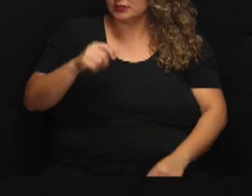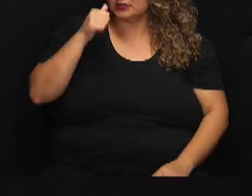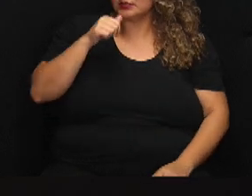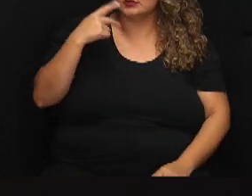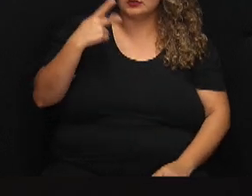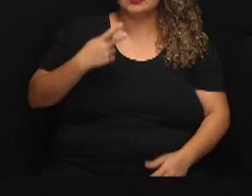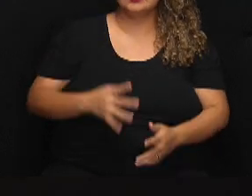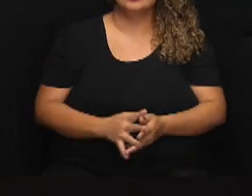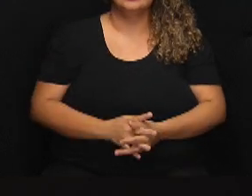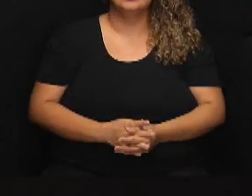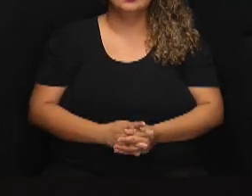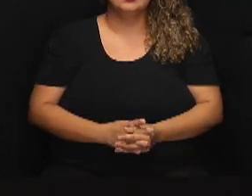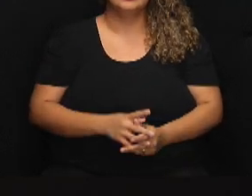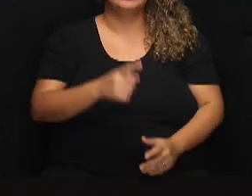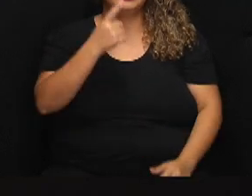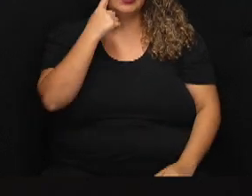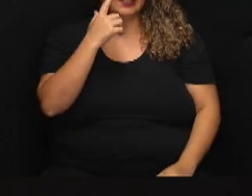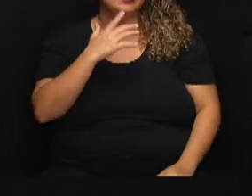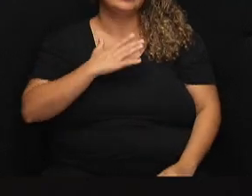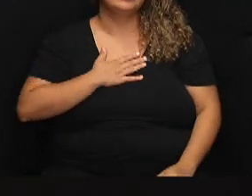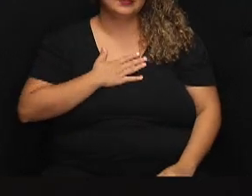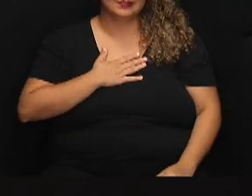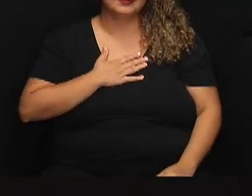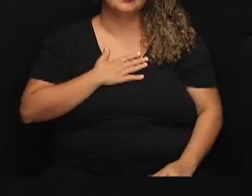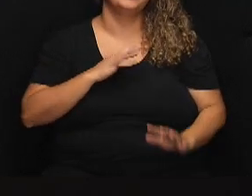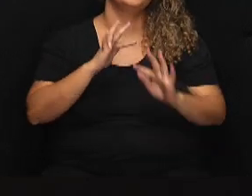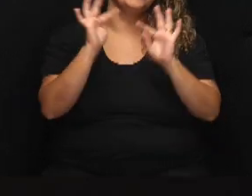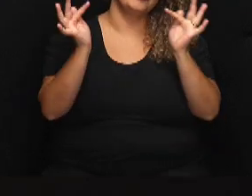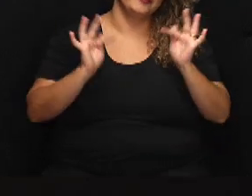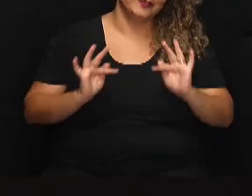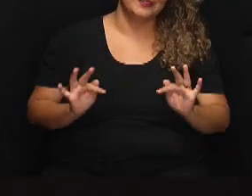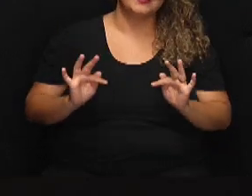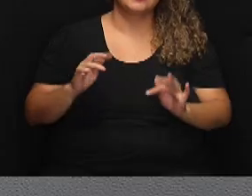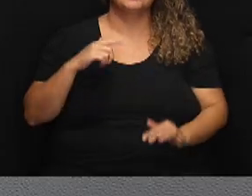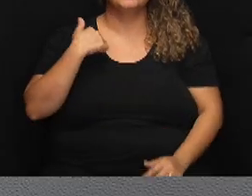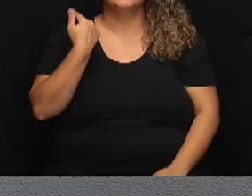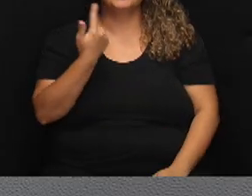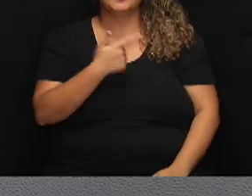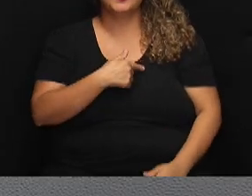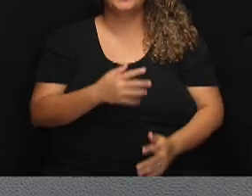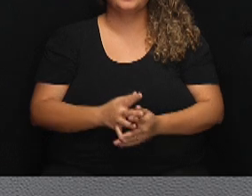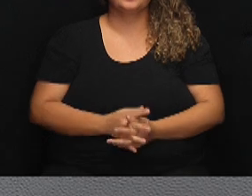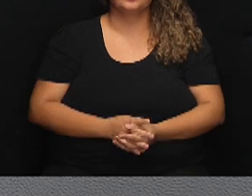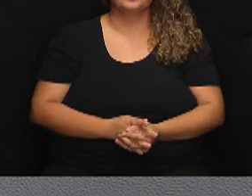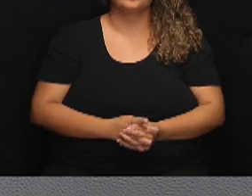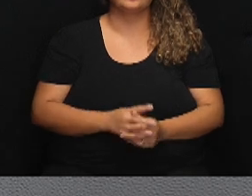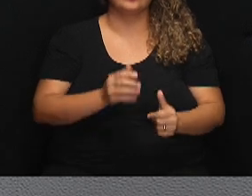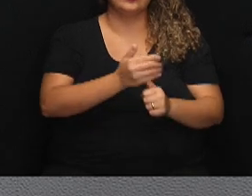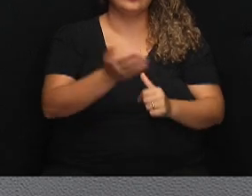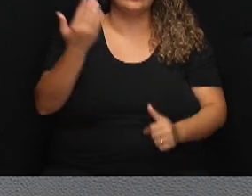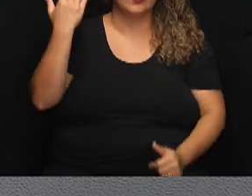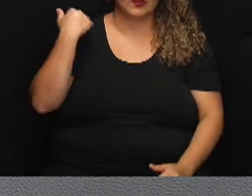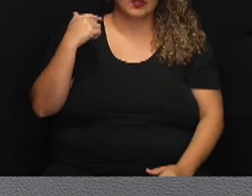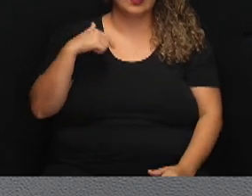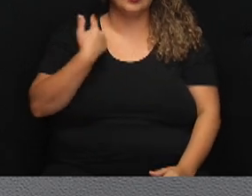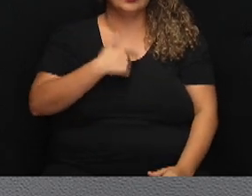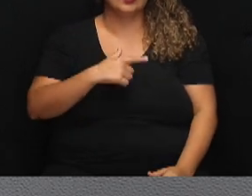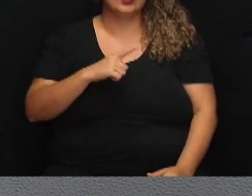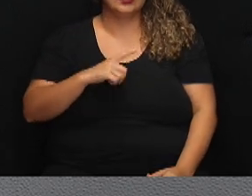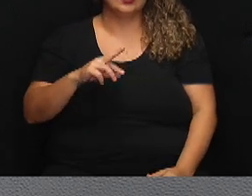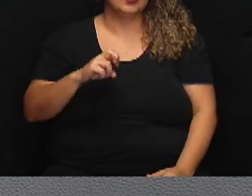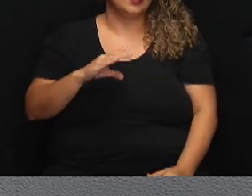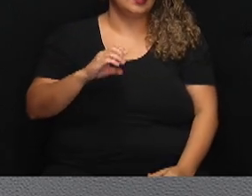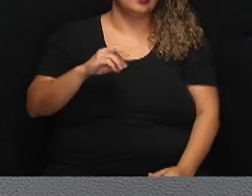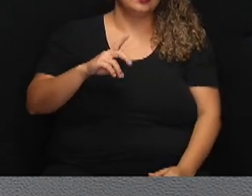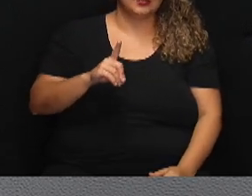né? Olha, para mim isso é uma grande felicidade, né? Eu estava aqui no mandato passado que a gente tinha um recorde de